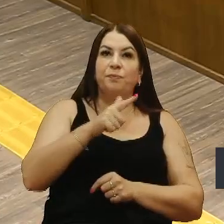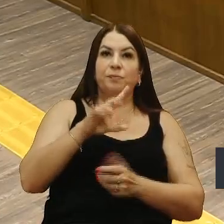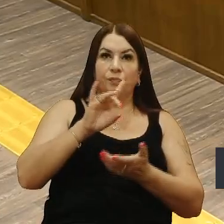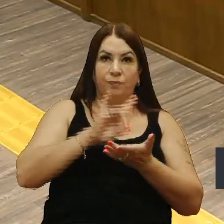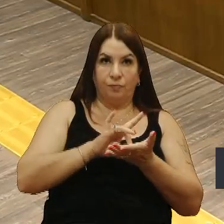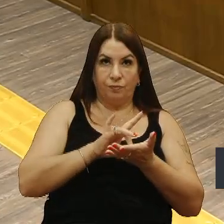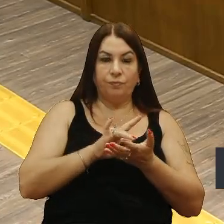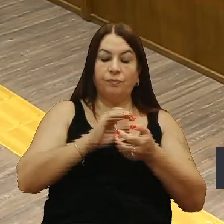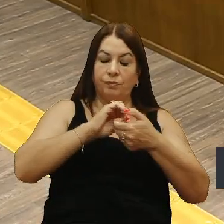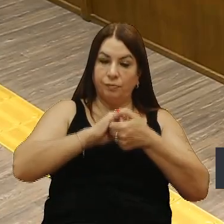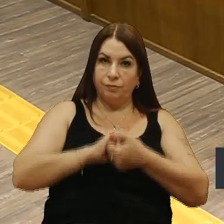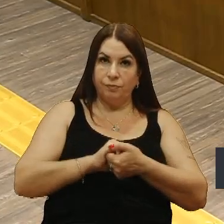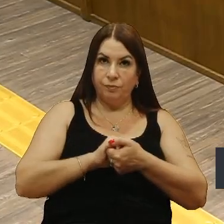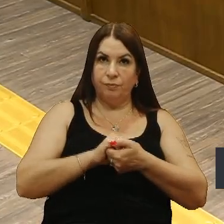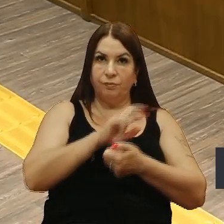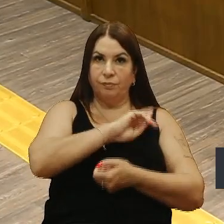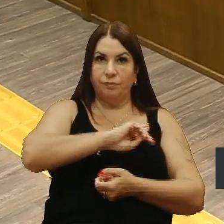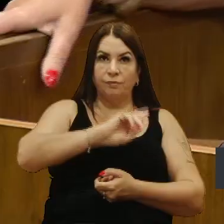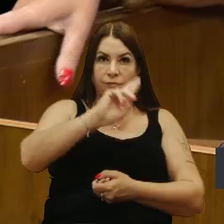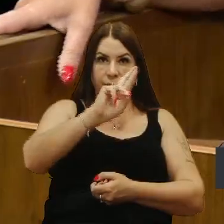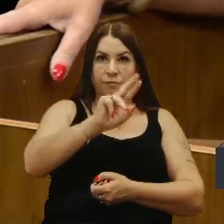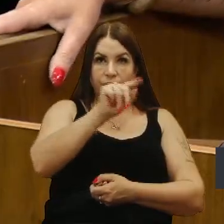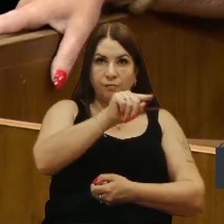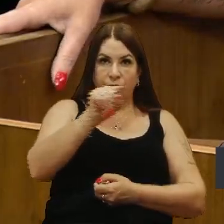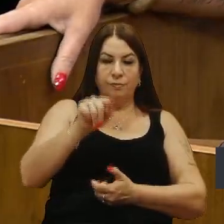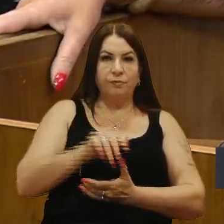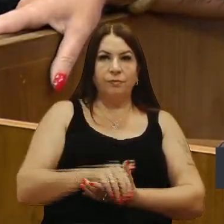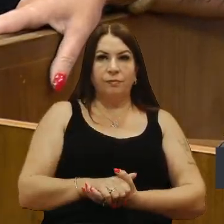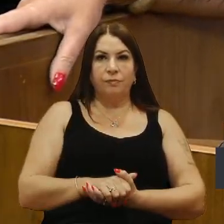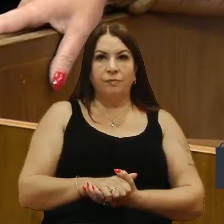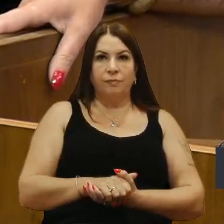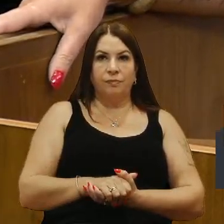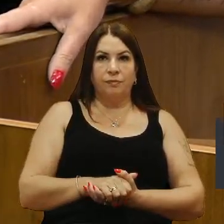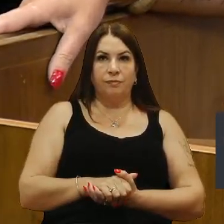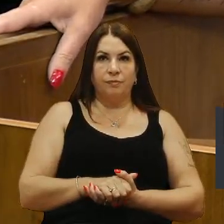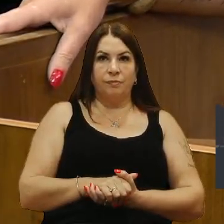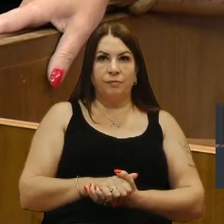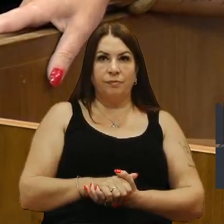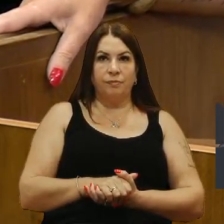oficialmente agora saudar os representantes aqui